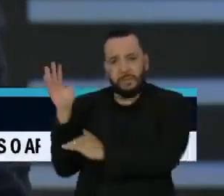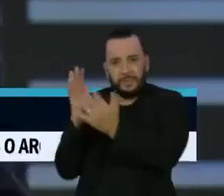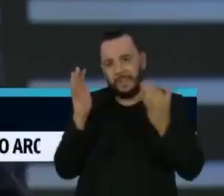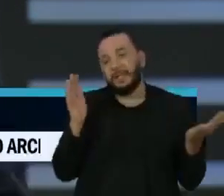de médio-longo prazo